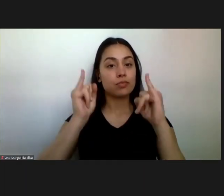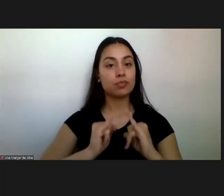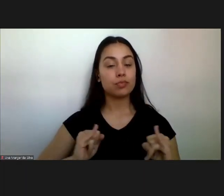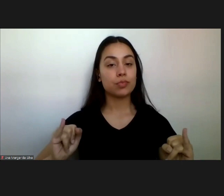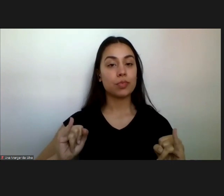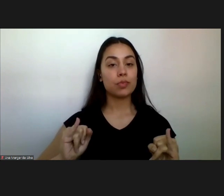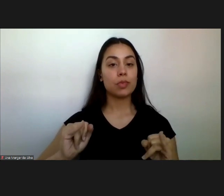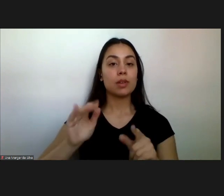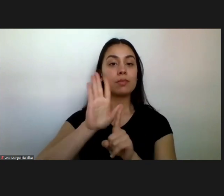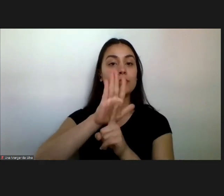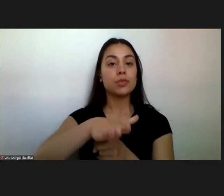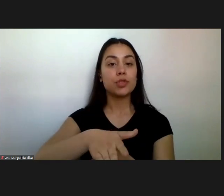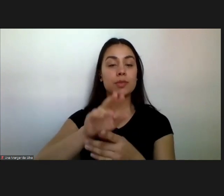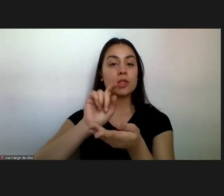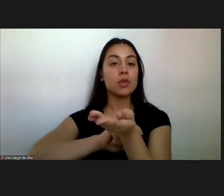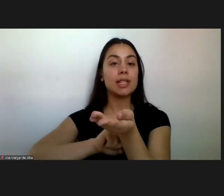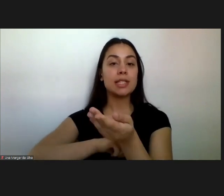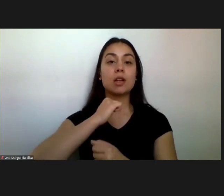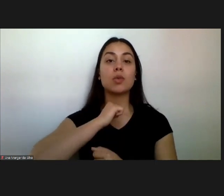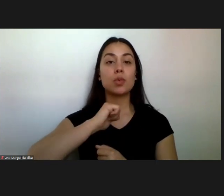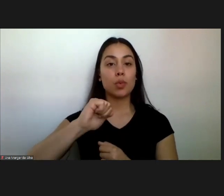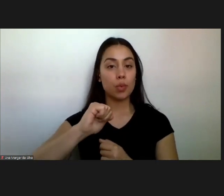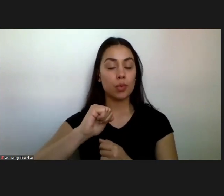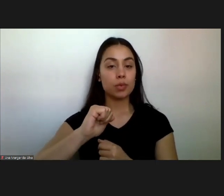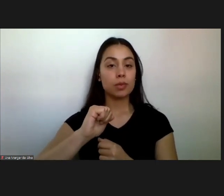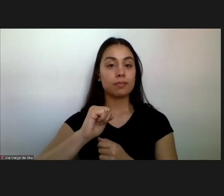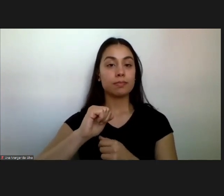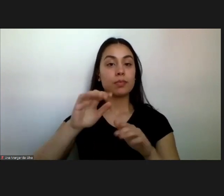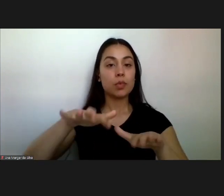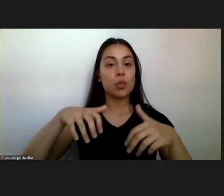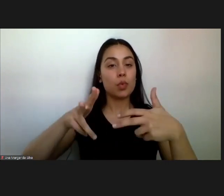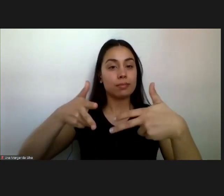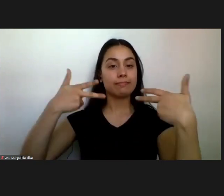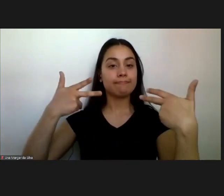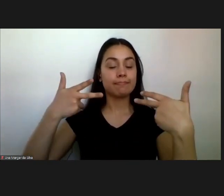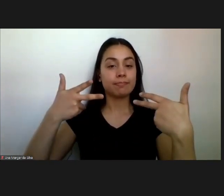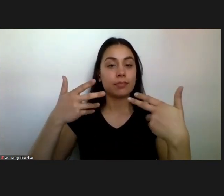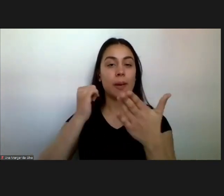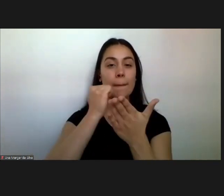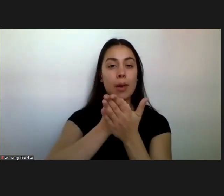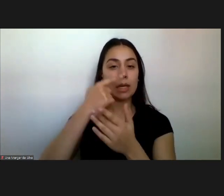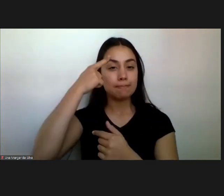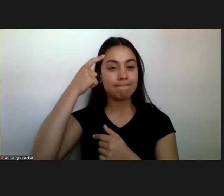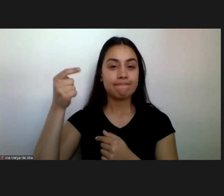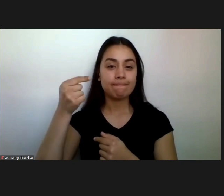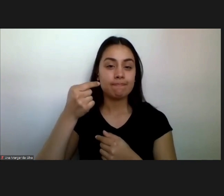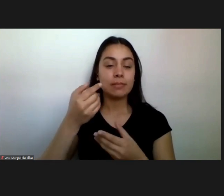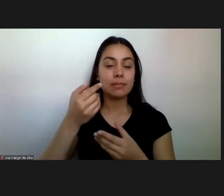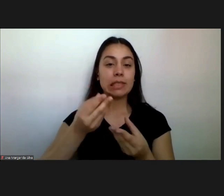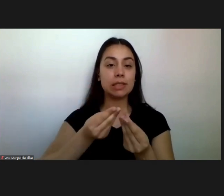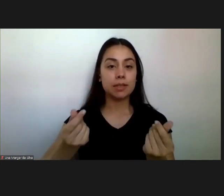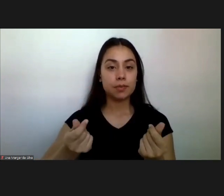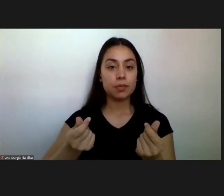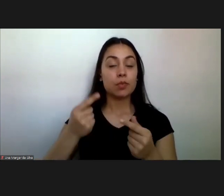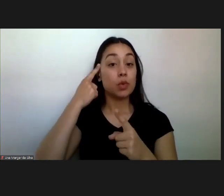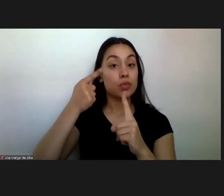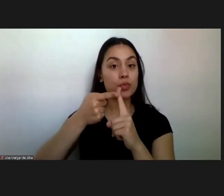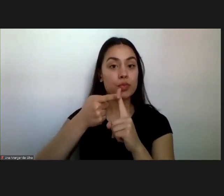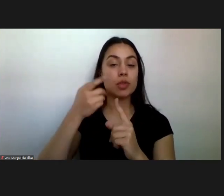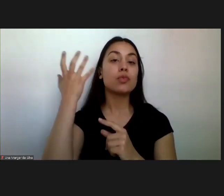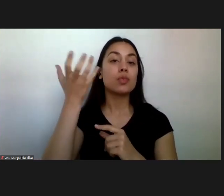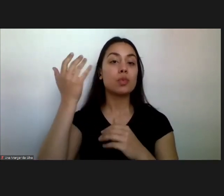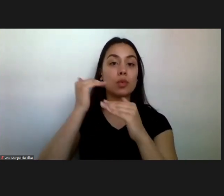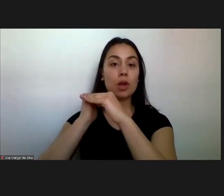da Discriminação Racial com o webinar Desconstruir Estereótipos e Promover uma Cultura de Igualdade